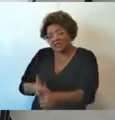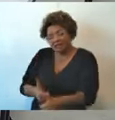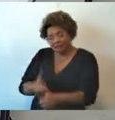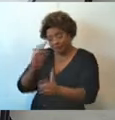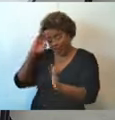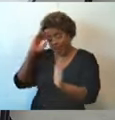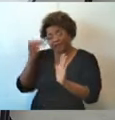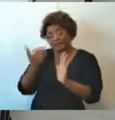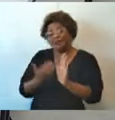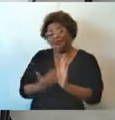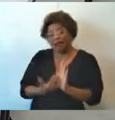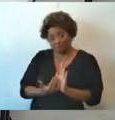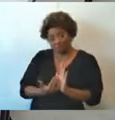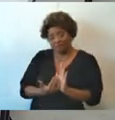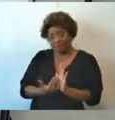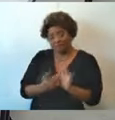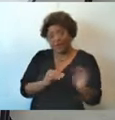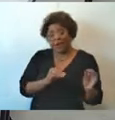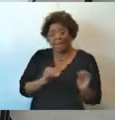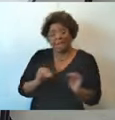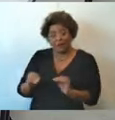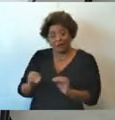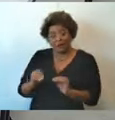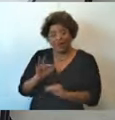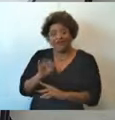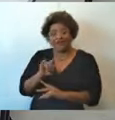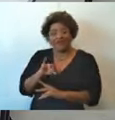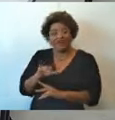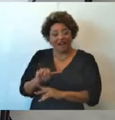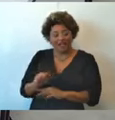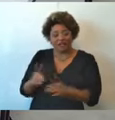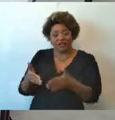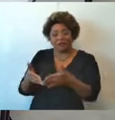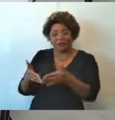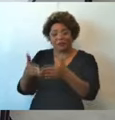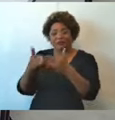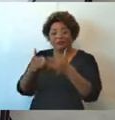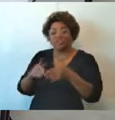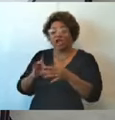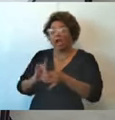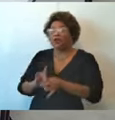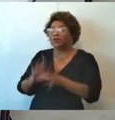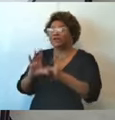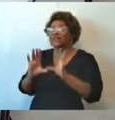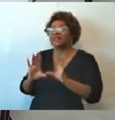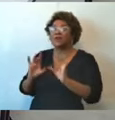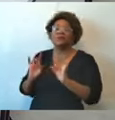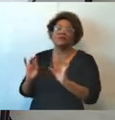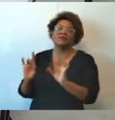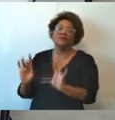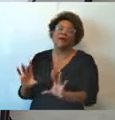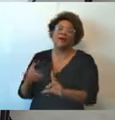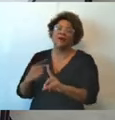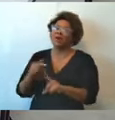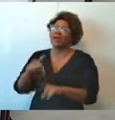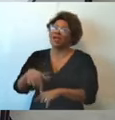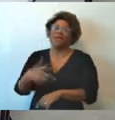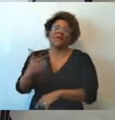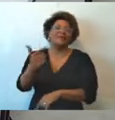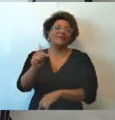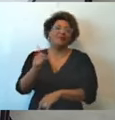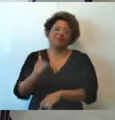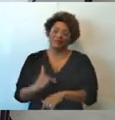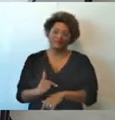autorização especial, porque isso não existe na legislação, não existe essa opção de pôr igual em